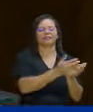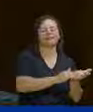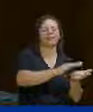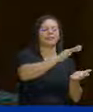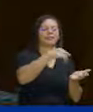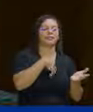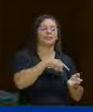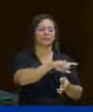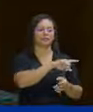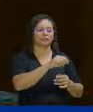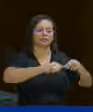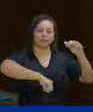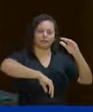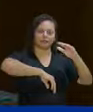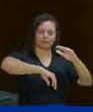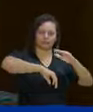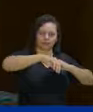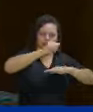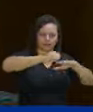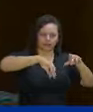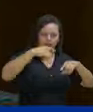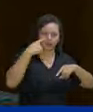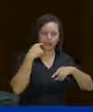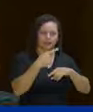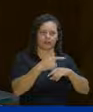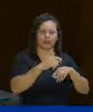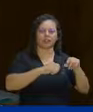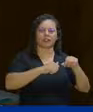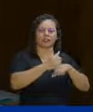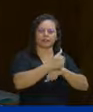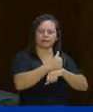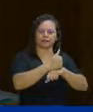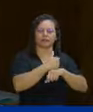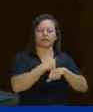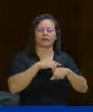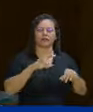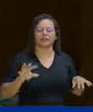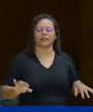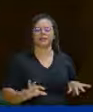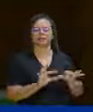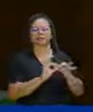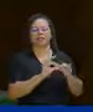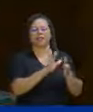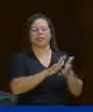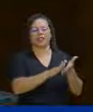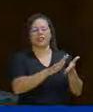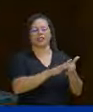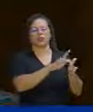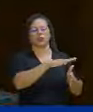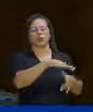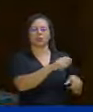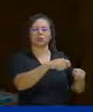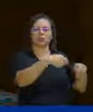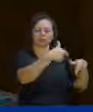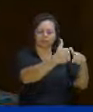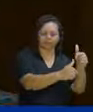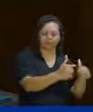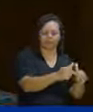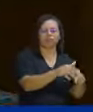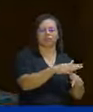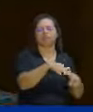os profissionais atuaram, de modo a aferir a vinculação da despesa às atividades do